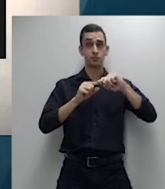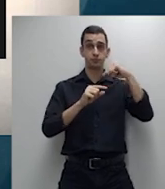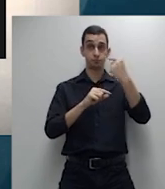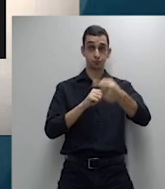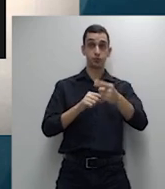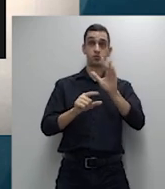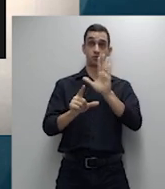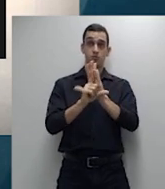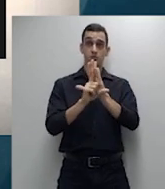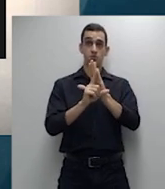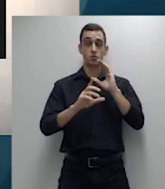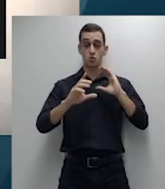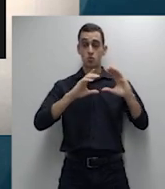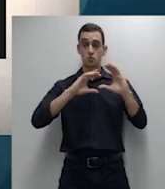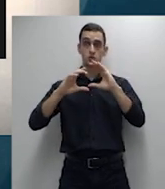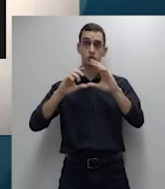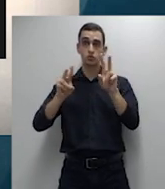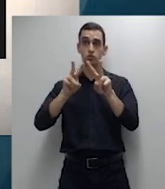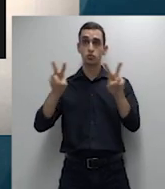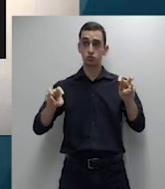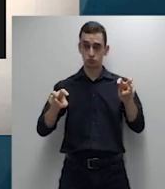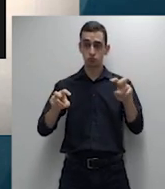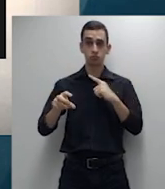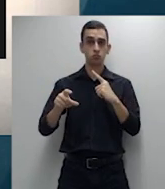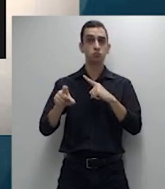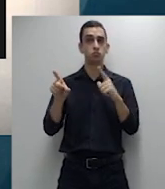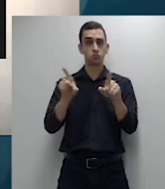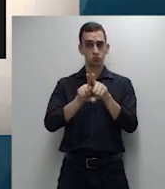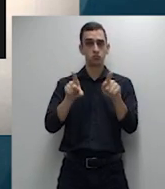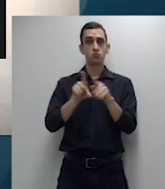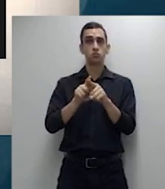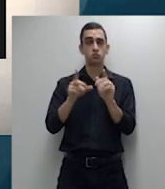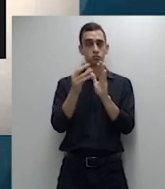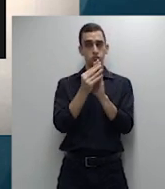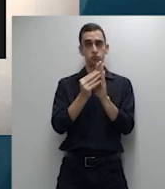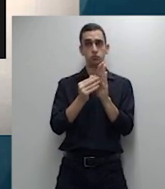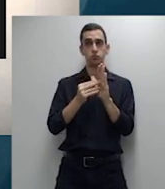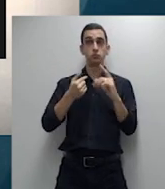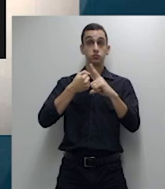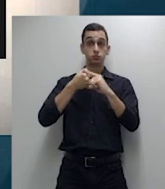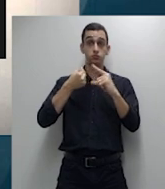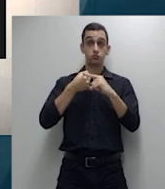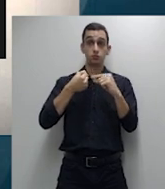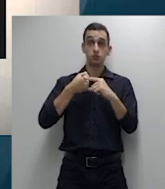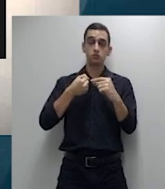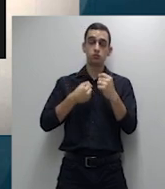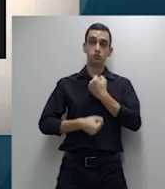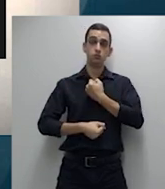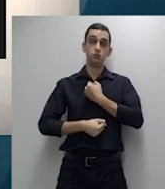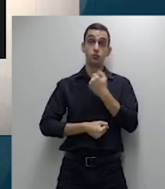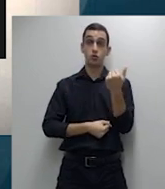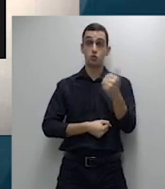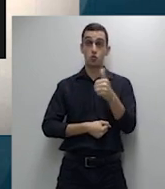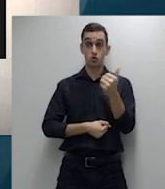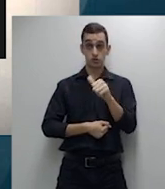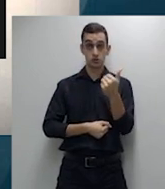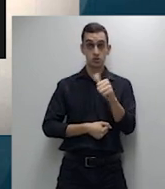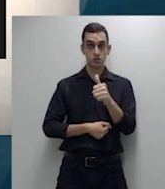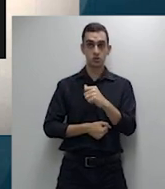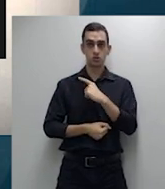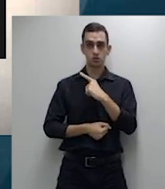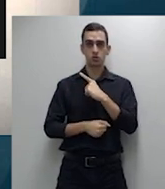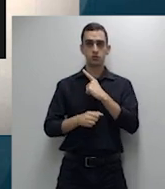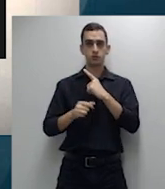e que estabelece claramente no artigo 11 é